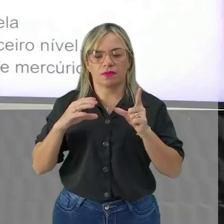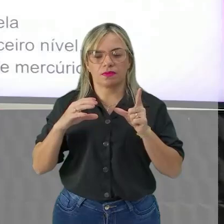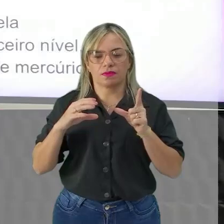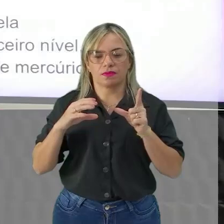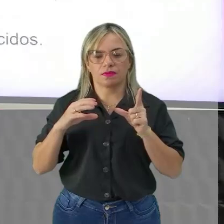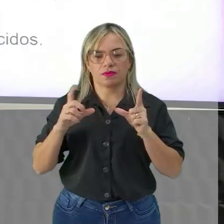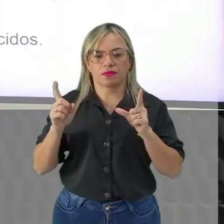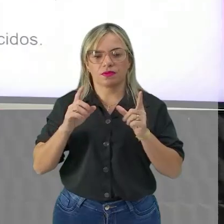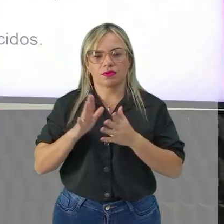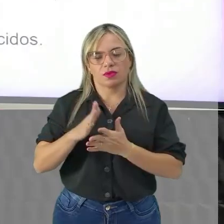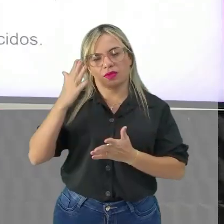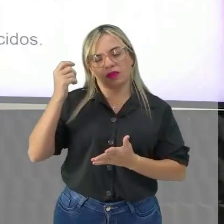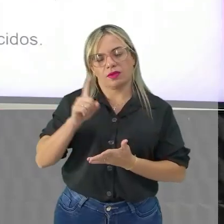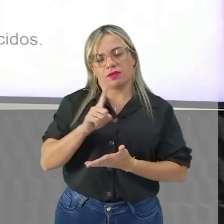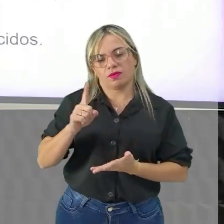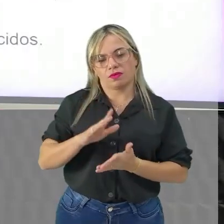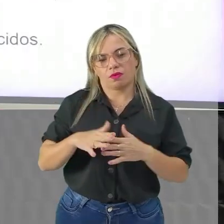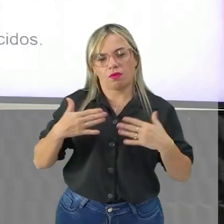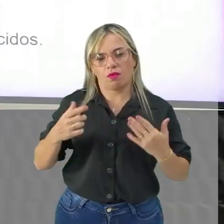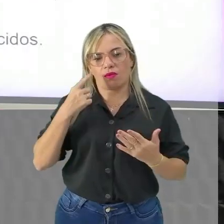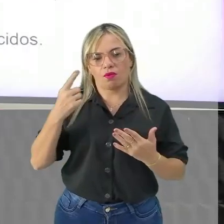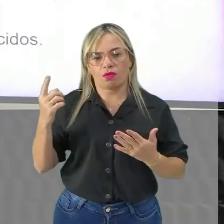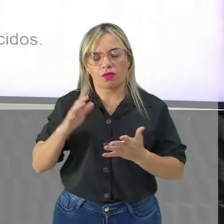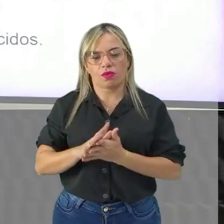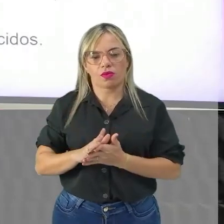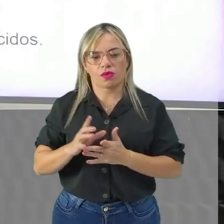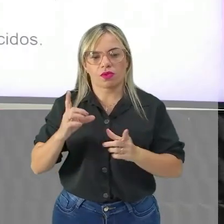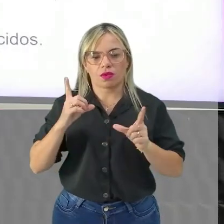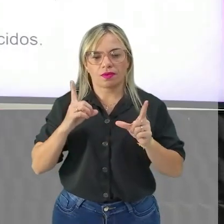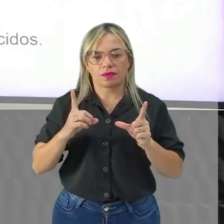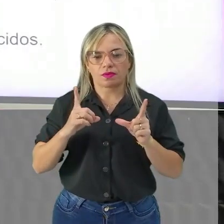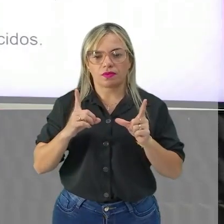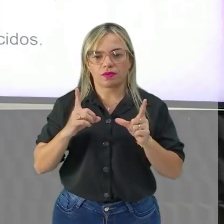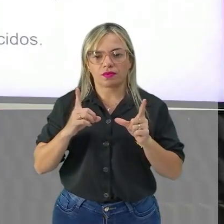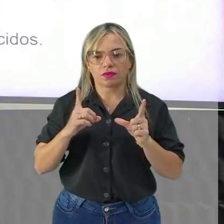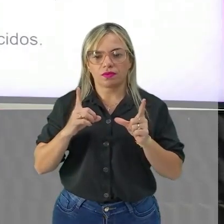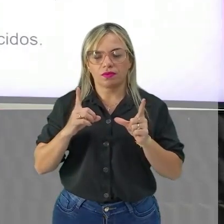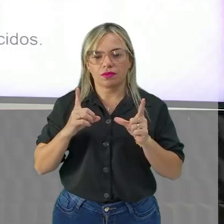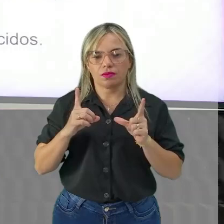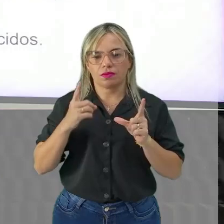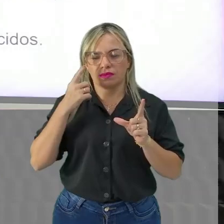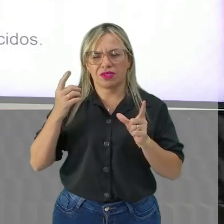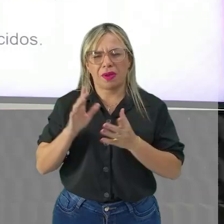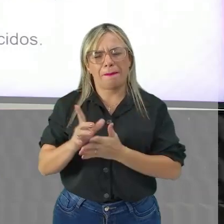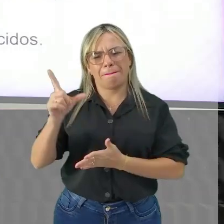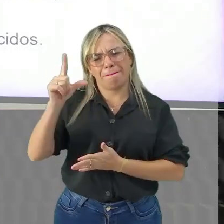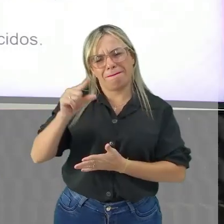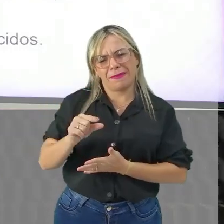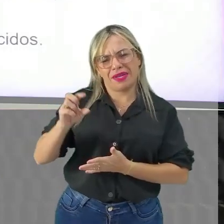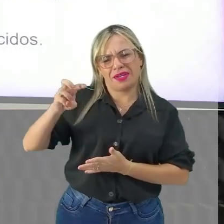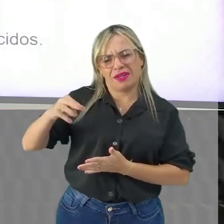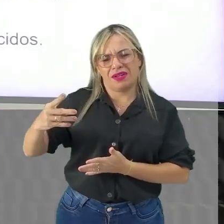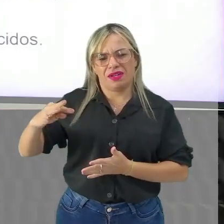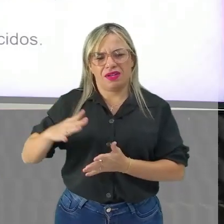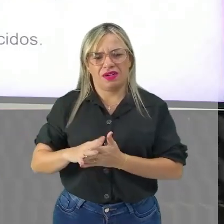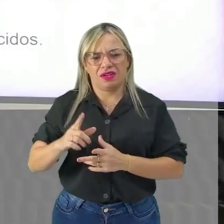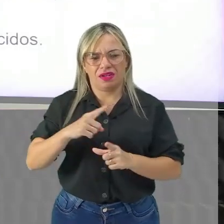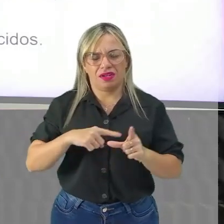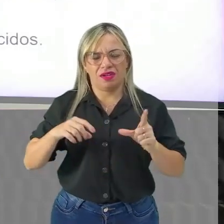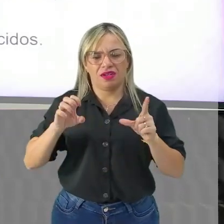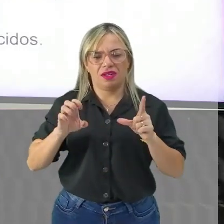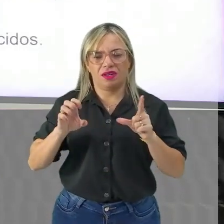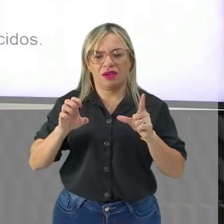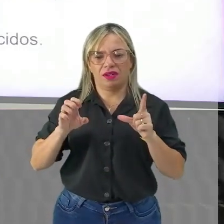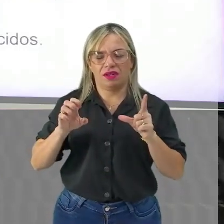sabe que não é o lambari, né? O peixe maior, porque terá menos mercúrio. Menos? Não. O peixe maior,